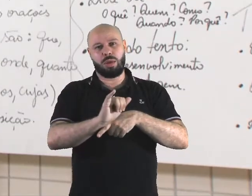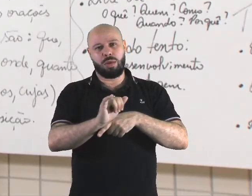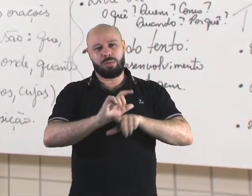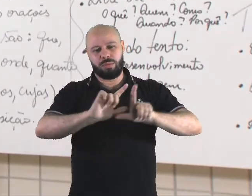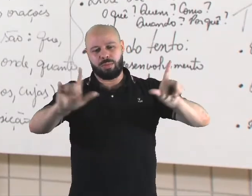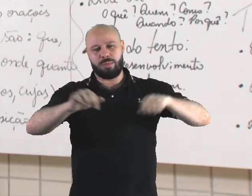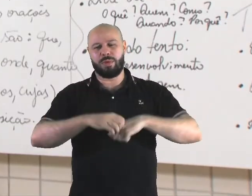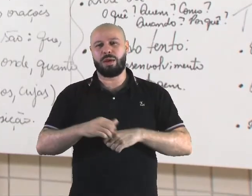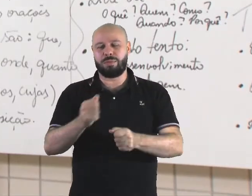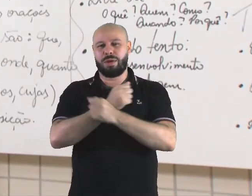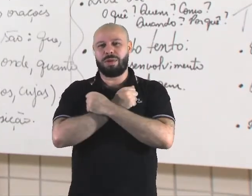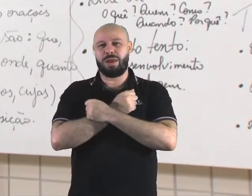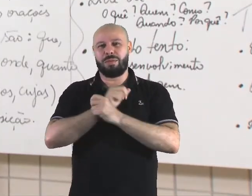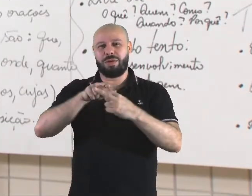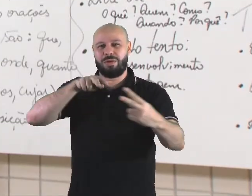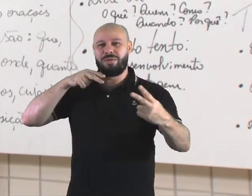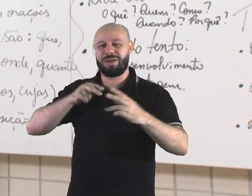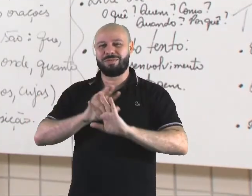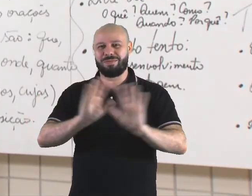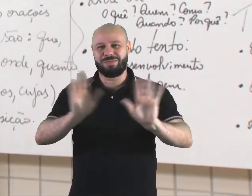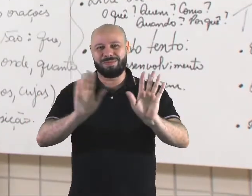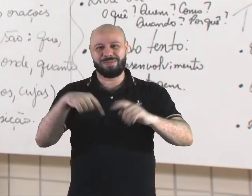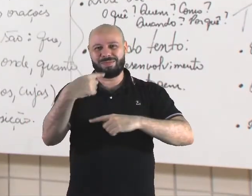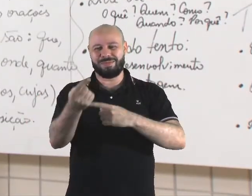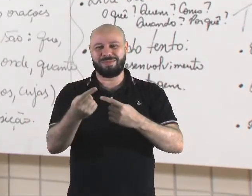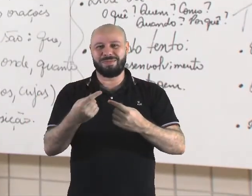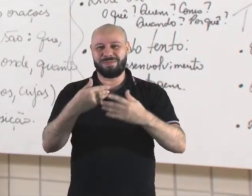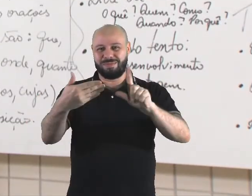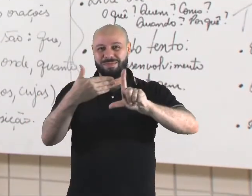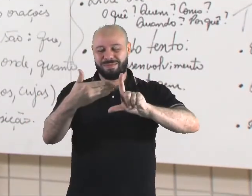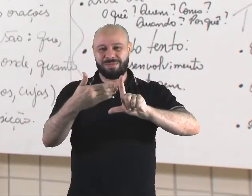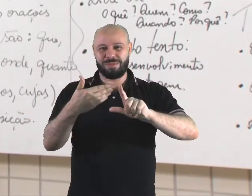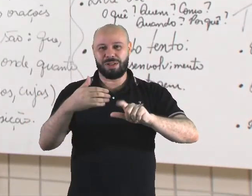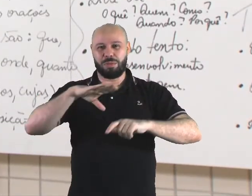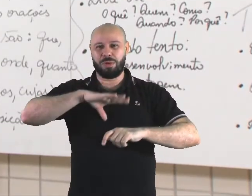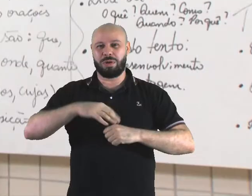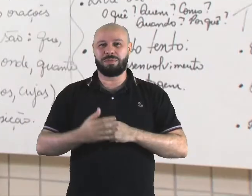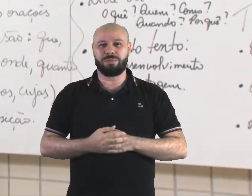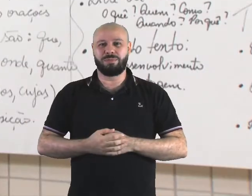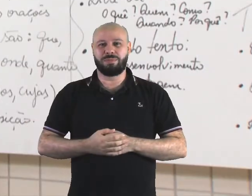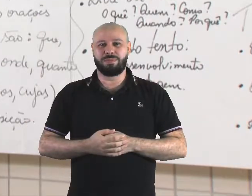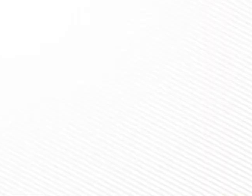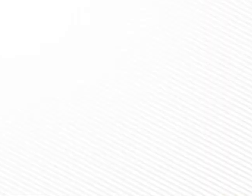do YouTube. Um abraço virtual a todos vocês e até a próxima teleaula de língua portuguesa.